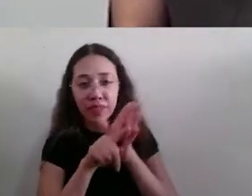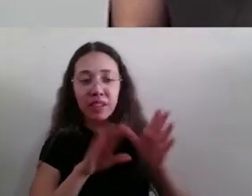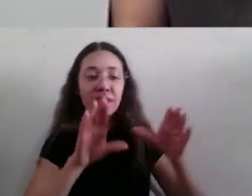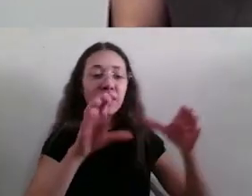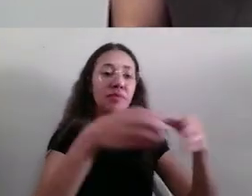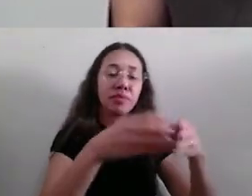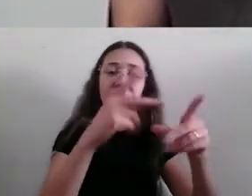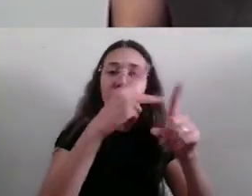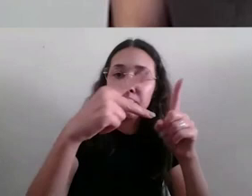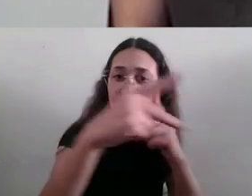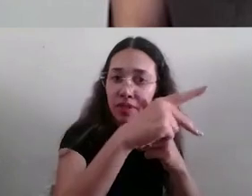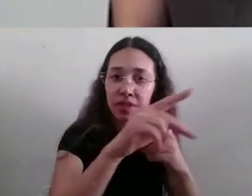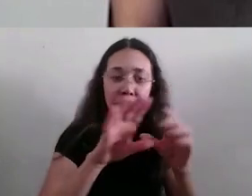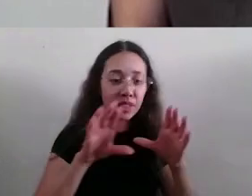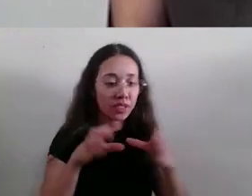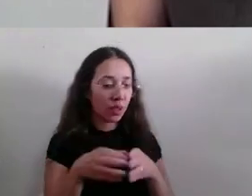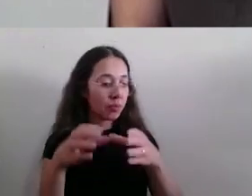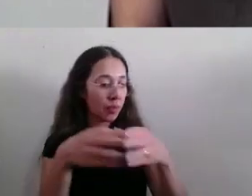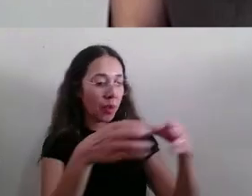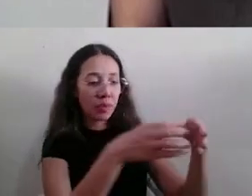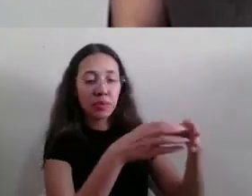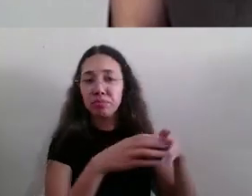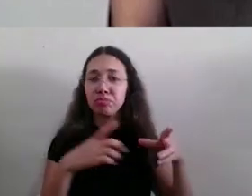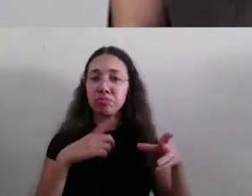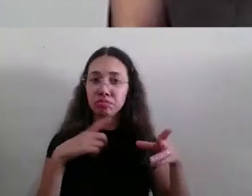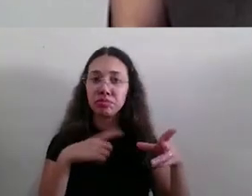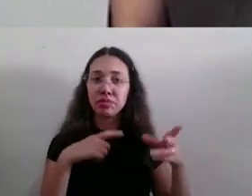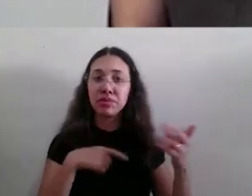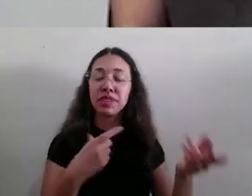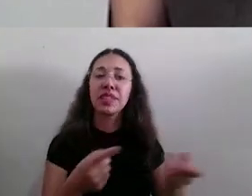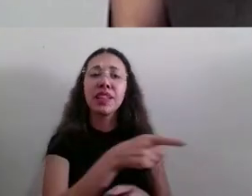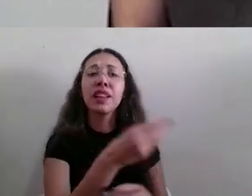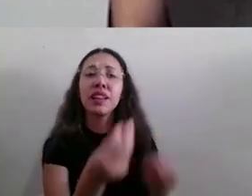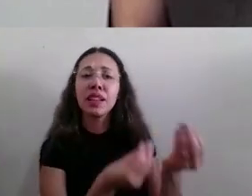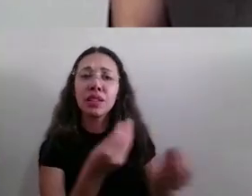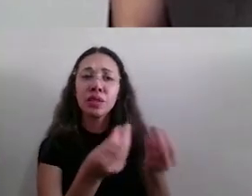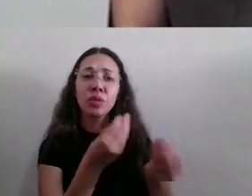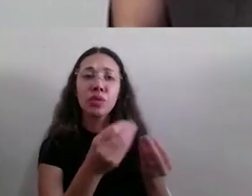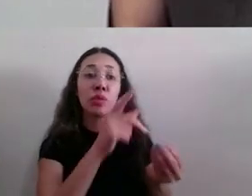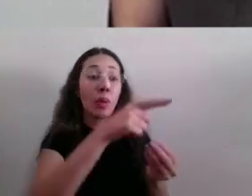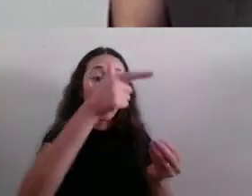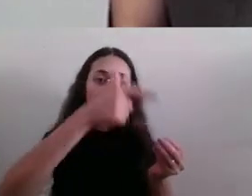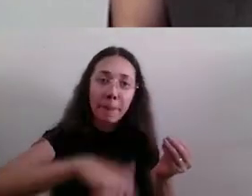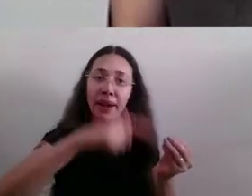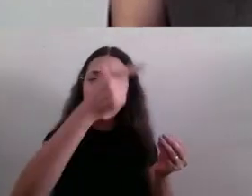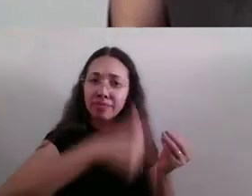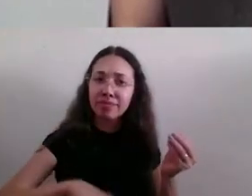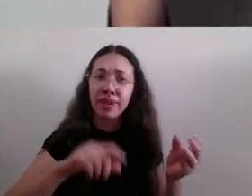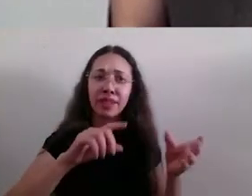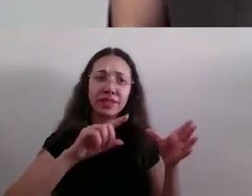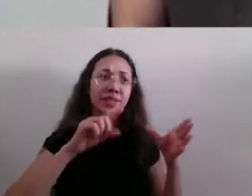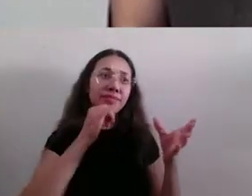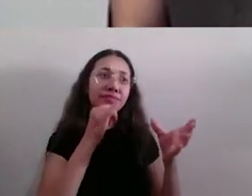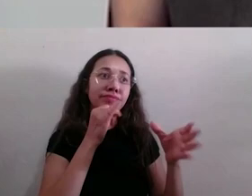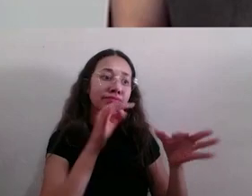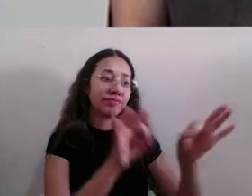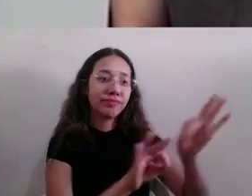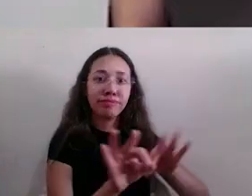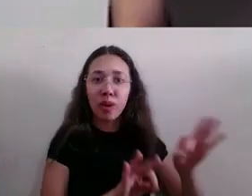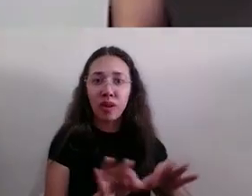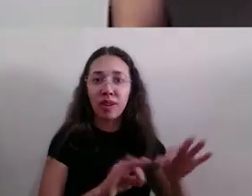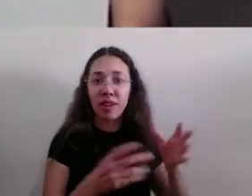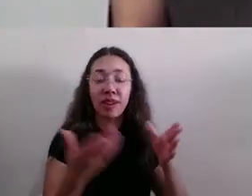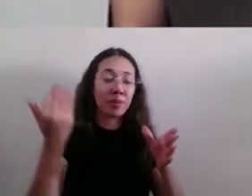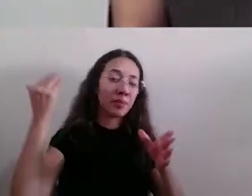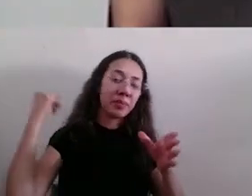previdenciárias. E o que o TRF4 lhe fez? Ele acabou especializando ainda mais. Num primeiro momento, quando veio a resolução